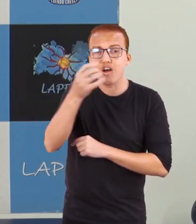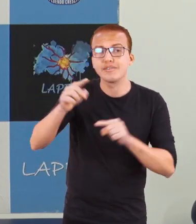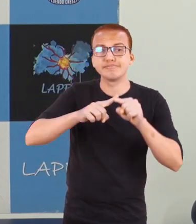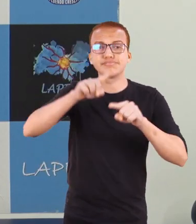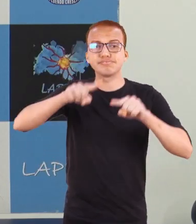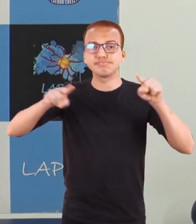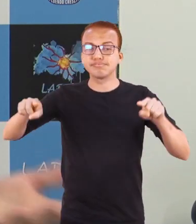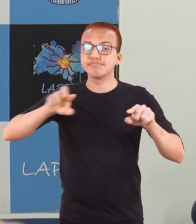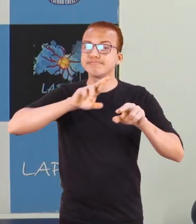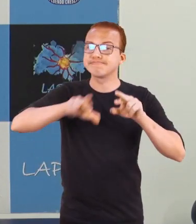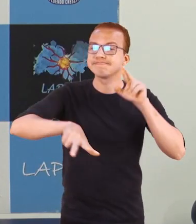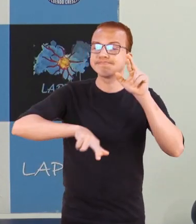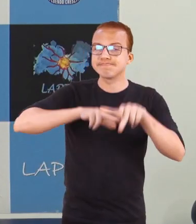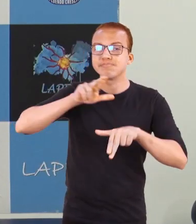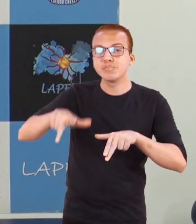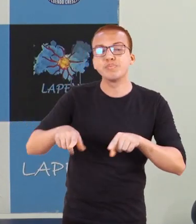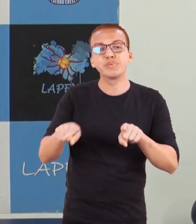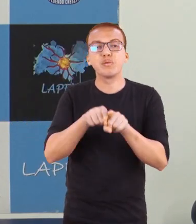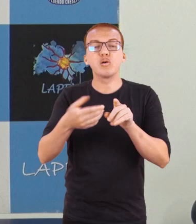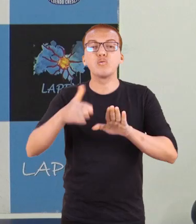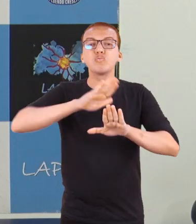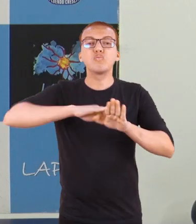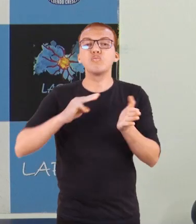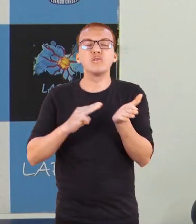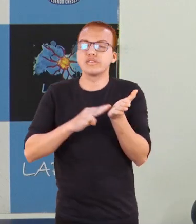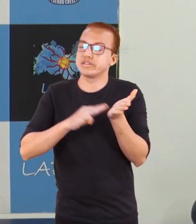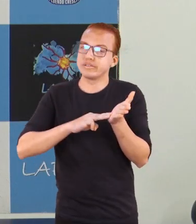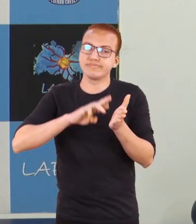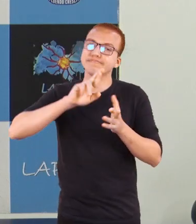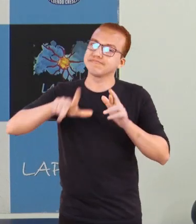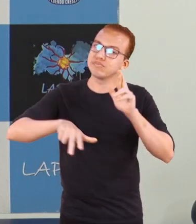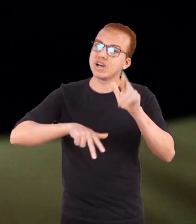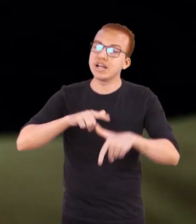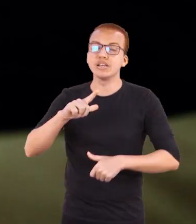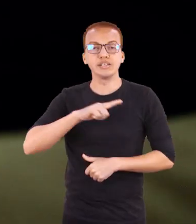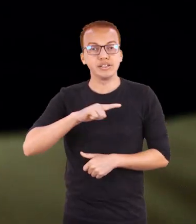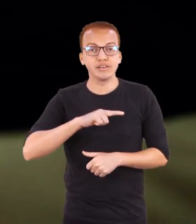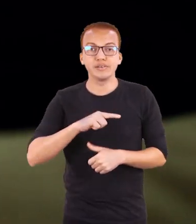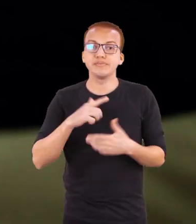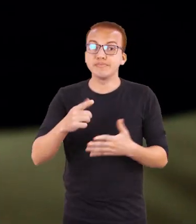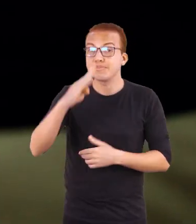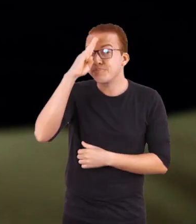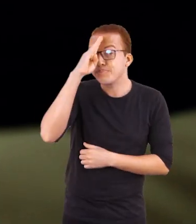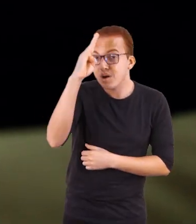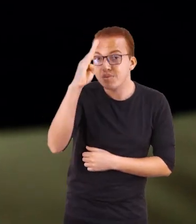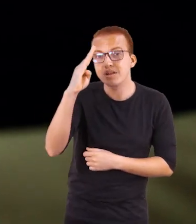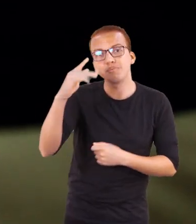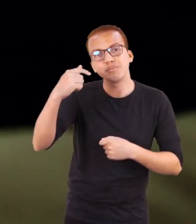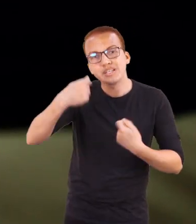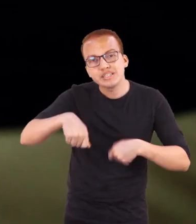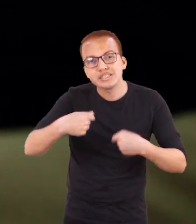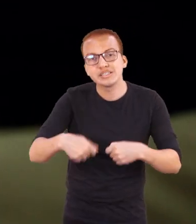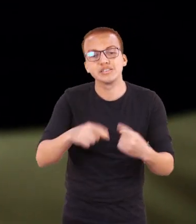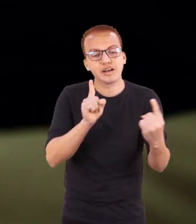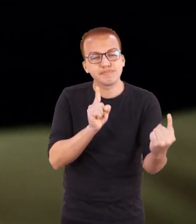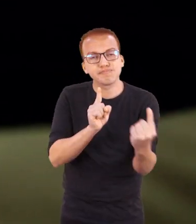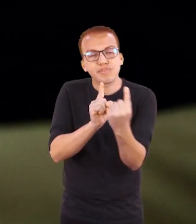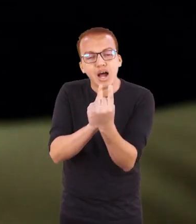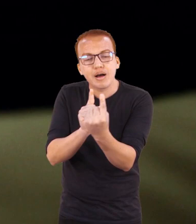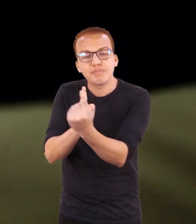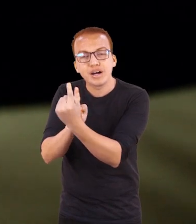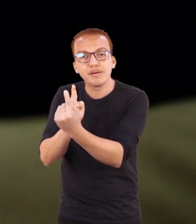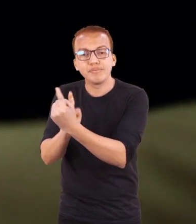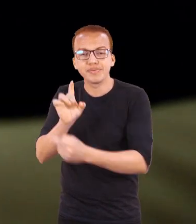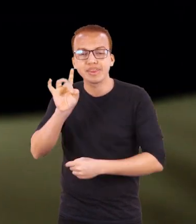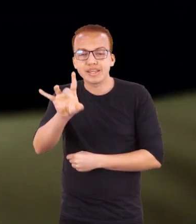dores de cabeça são várias as causas de dores de cabeça e acima de tudo é preciso parar para entender o relato